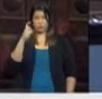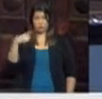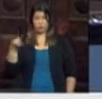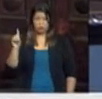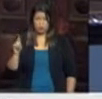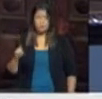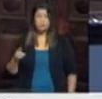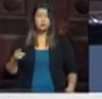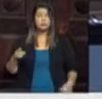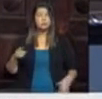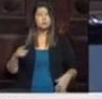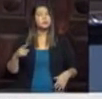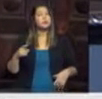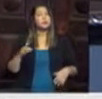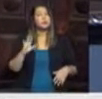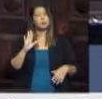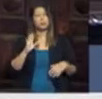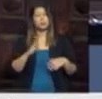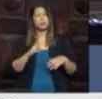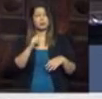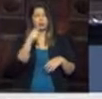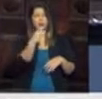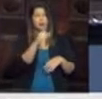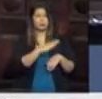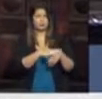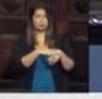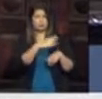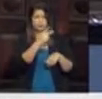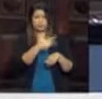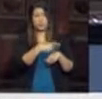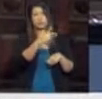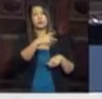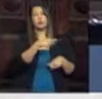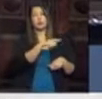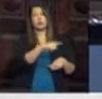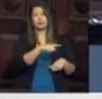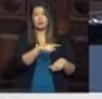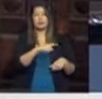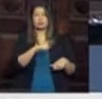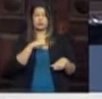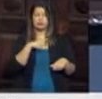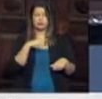Só perdia para a Petrobras. O contador da empresa,